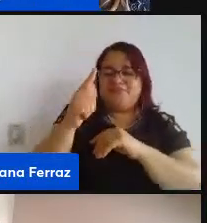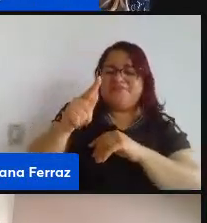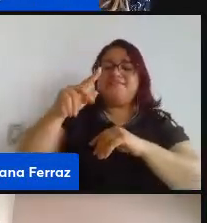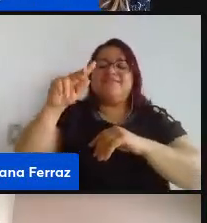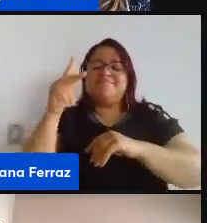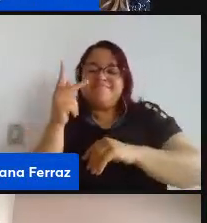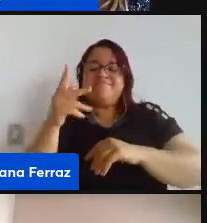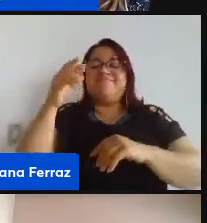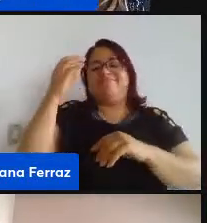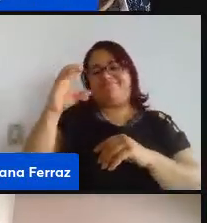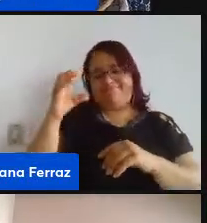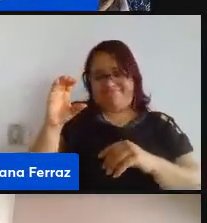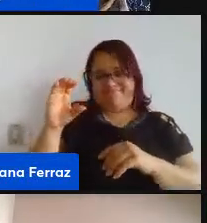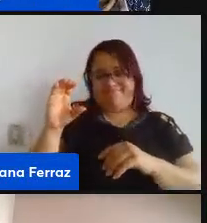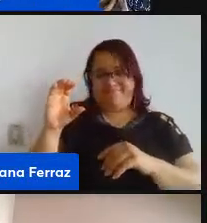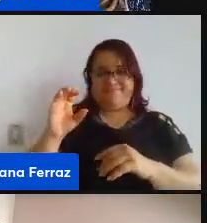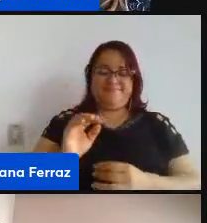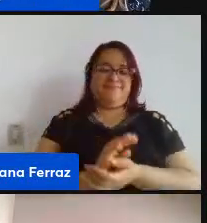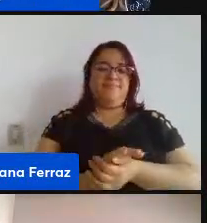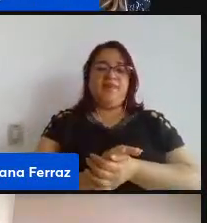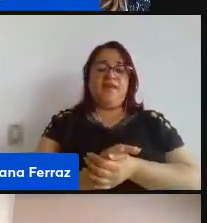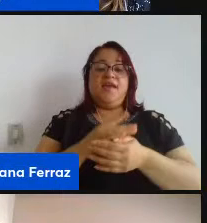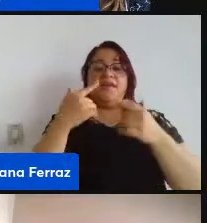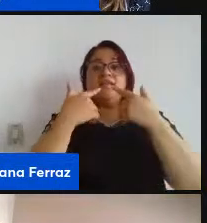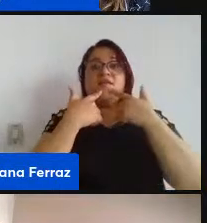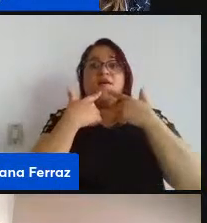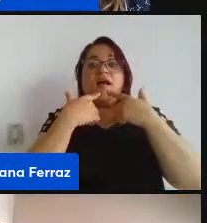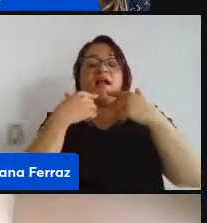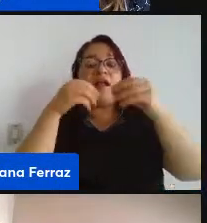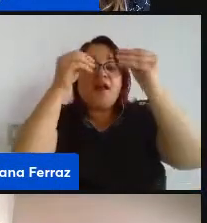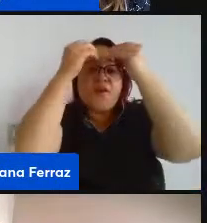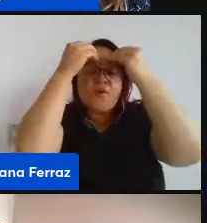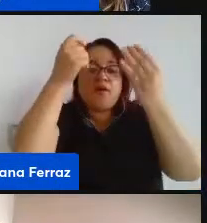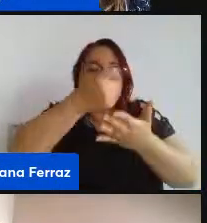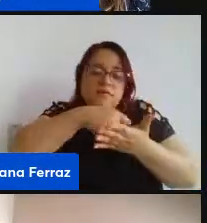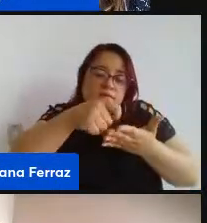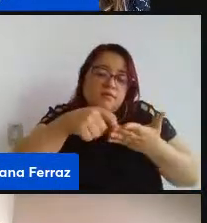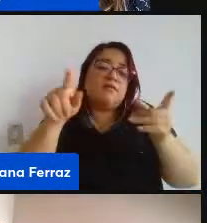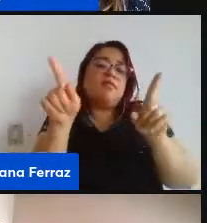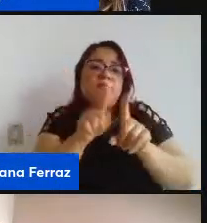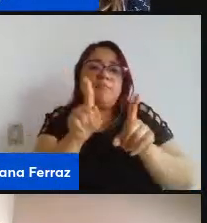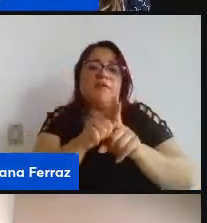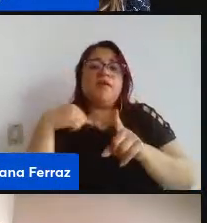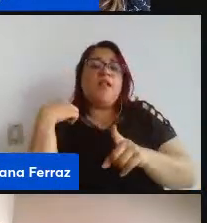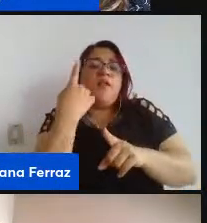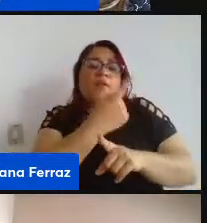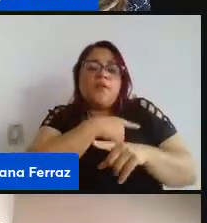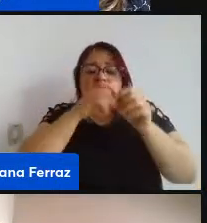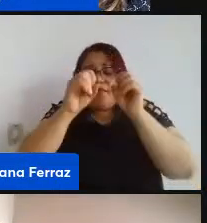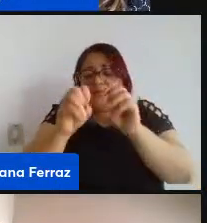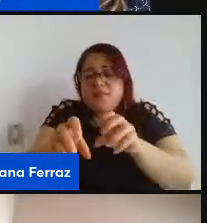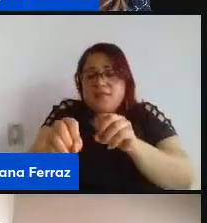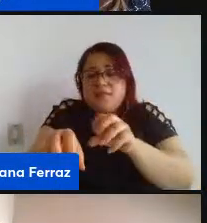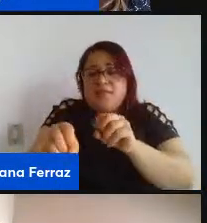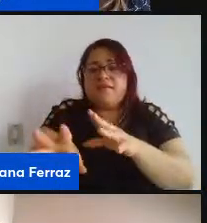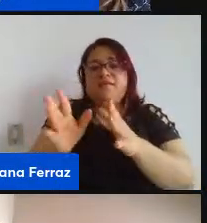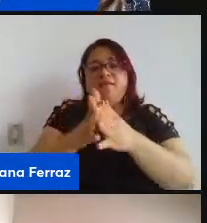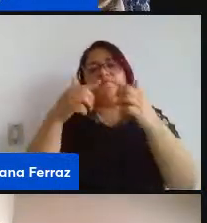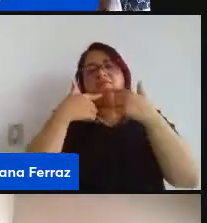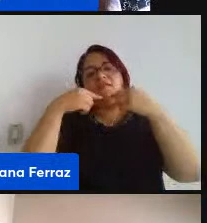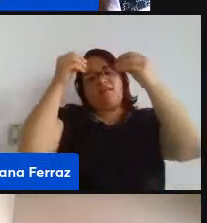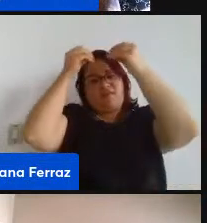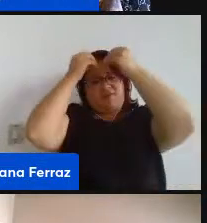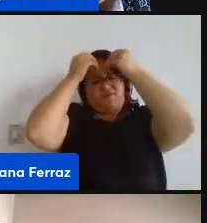ciências. Então, a linguagem escrita também. Nós ensinamos a linguagem escrita. É